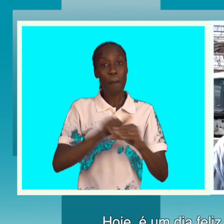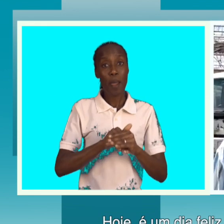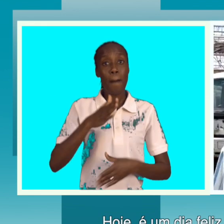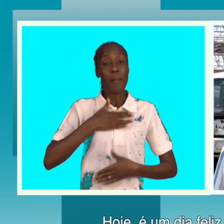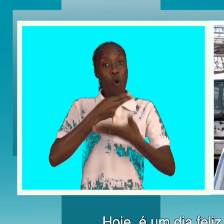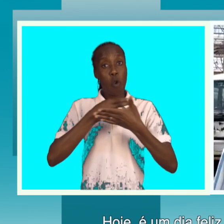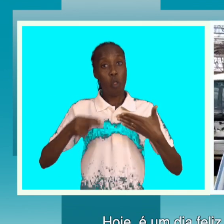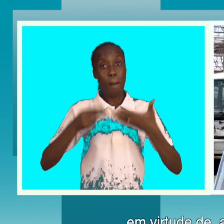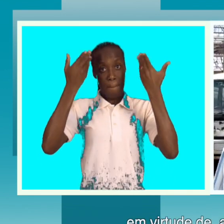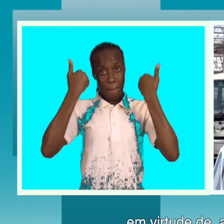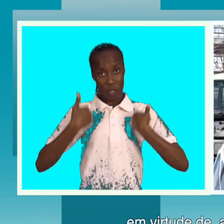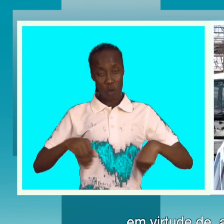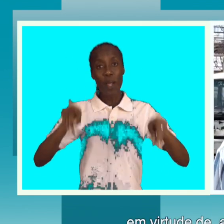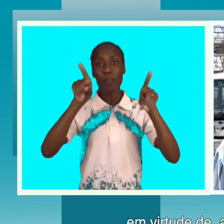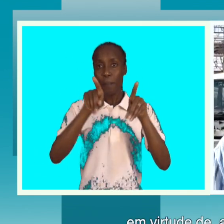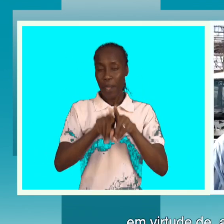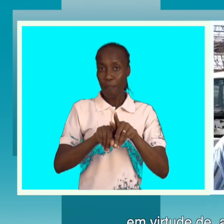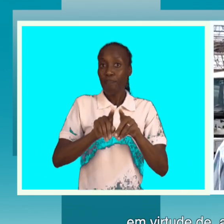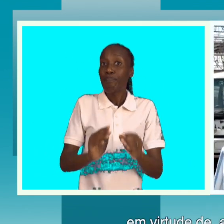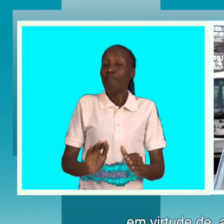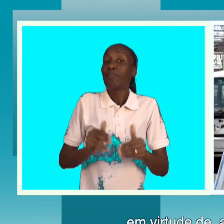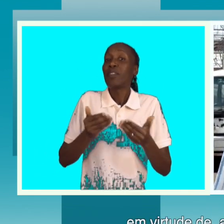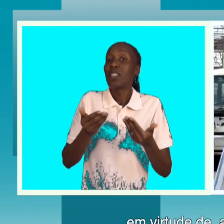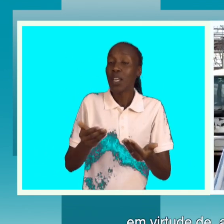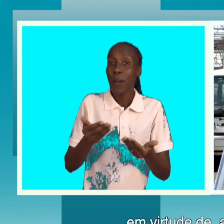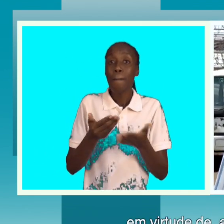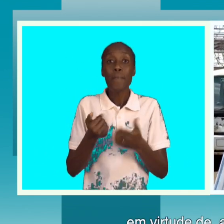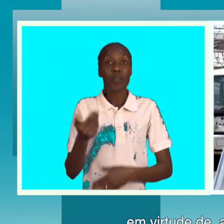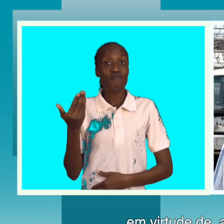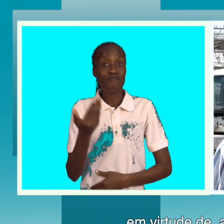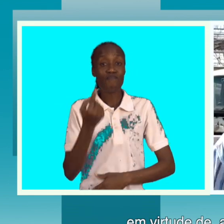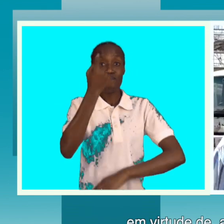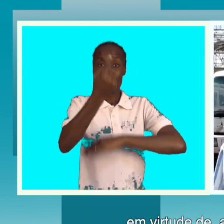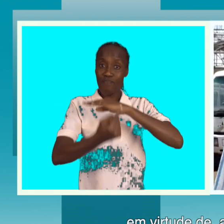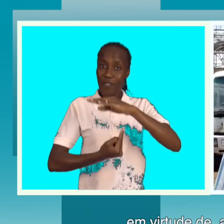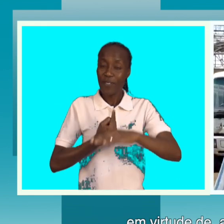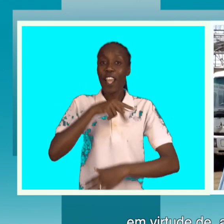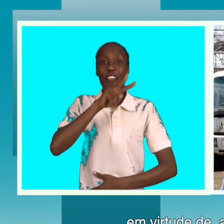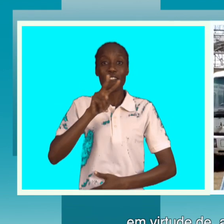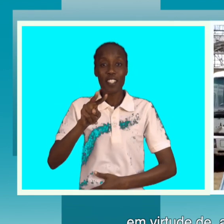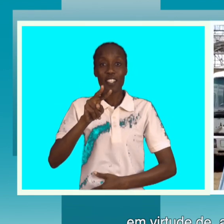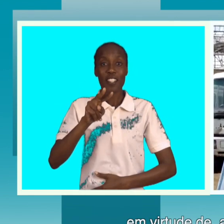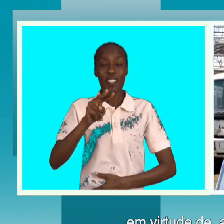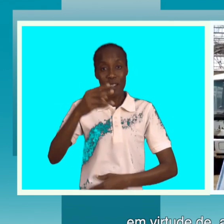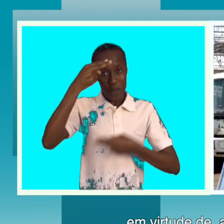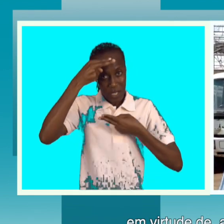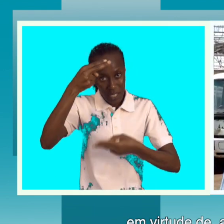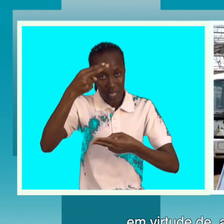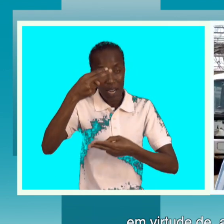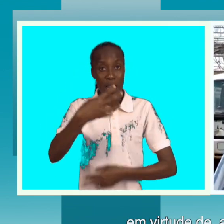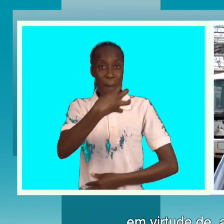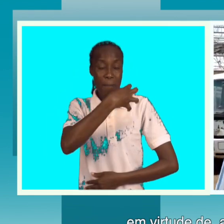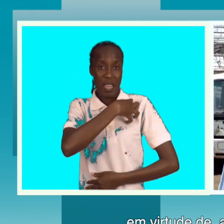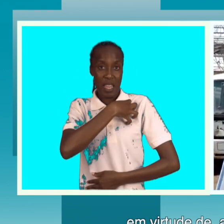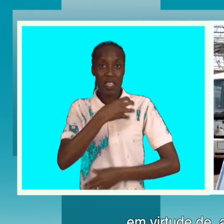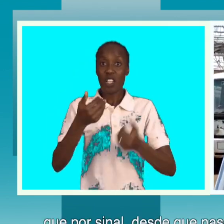pessoal também, em virtude de a quando da visita da Sua Excelência, Sra. Ministra da Juventude